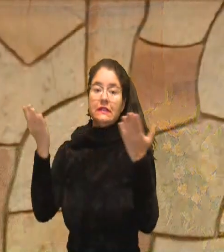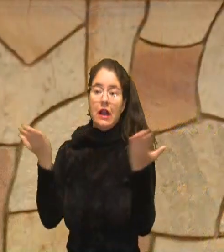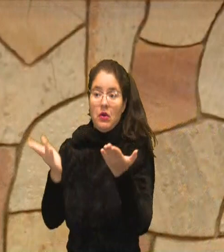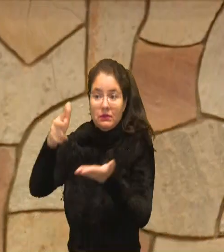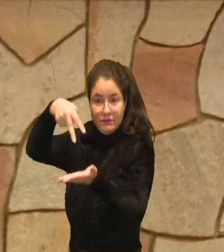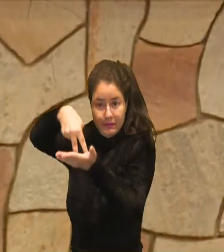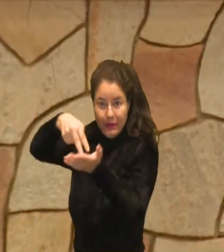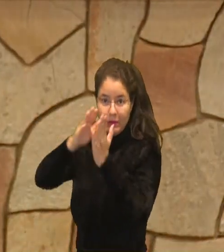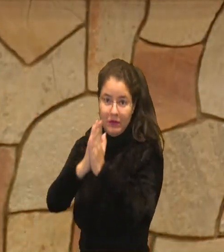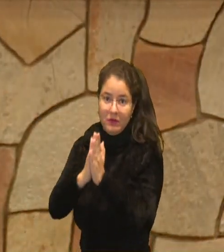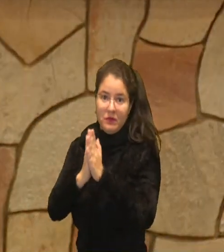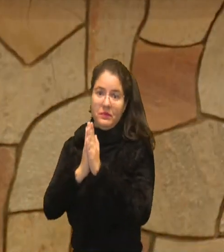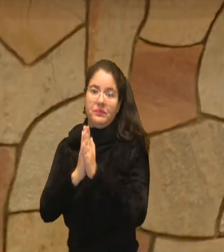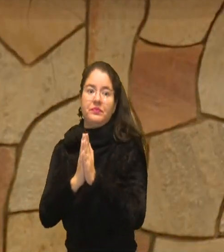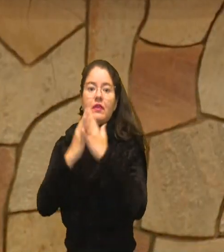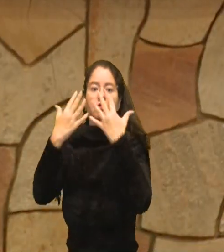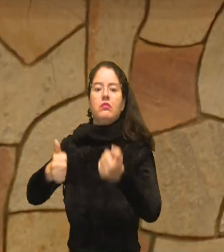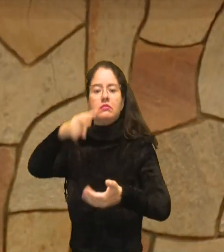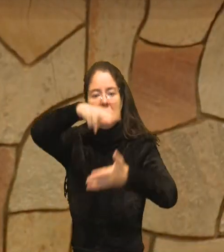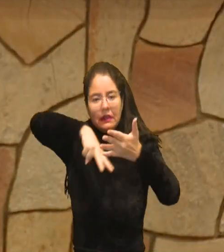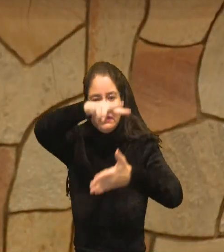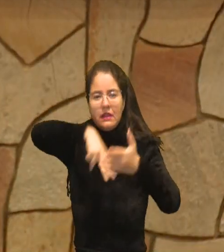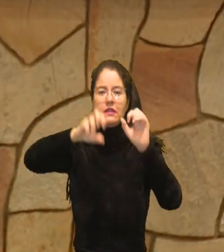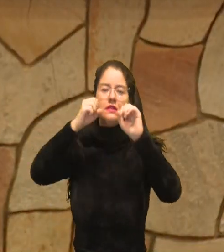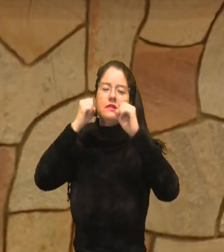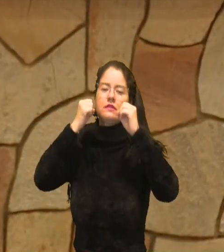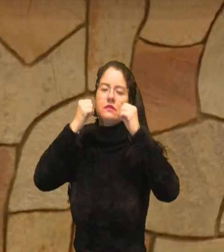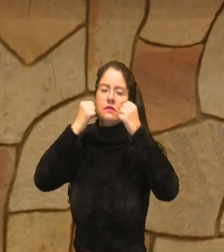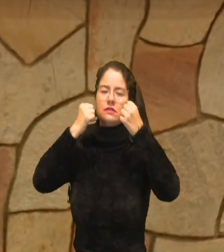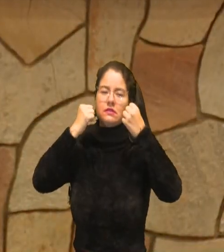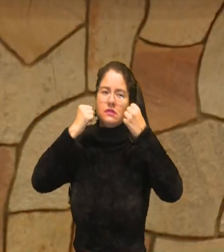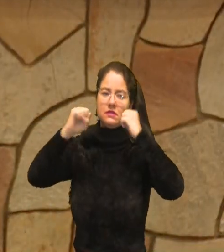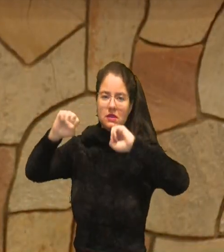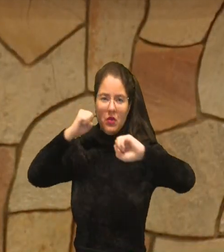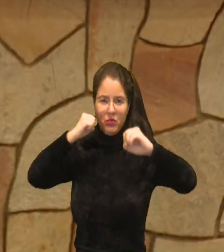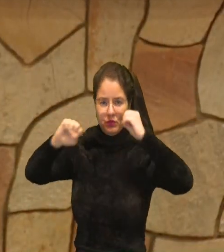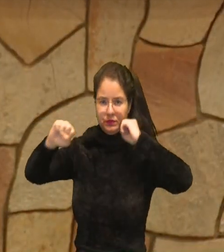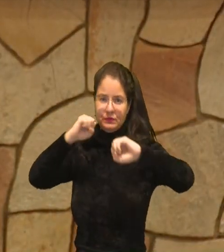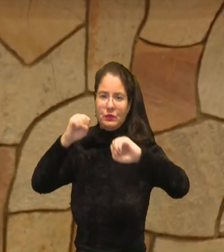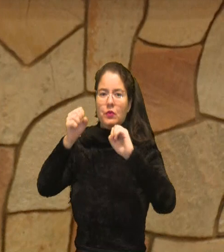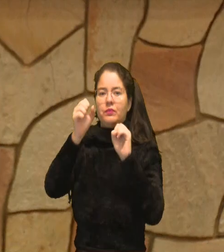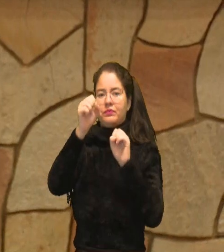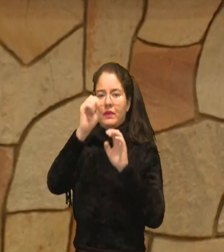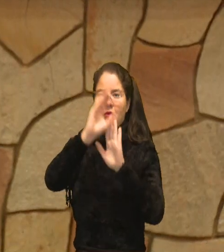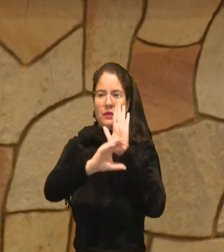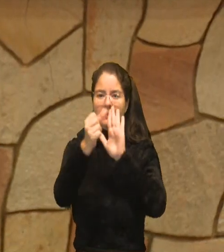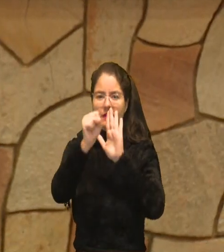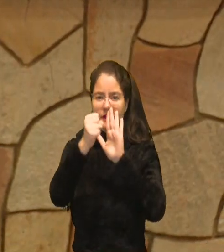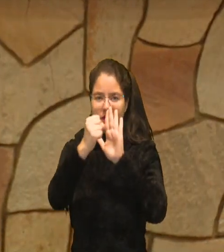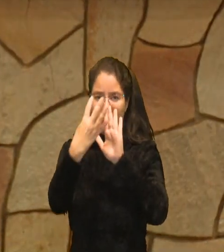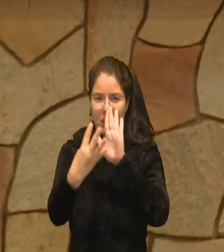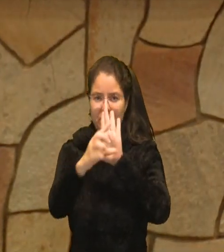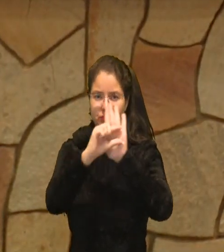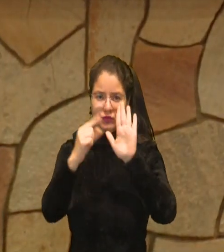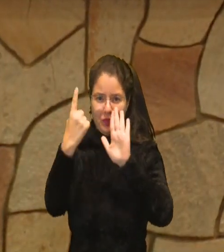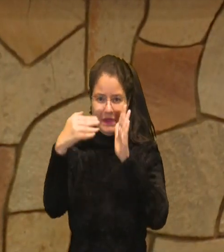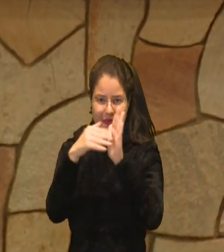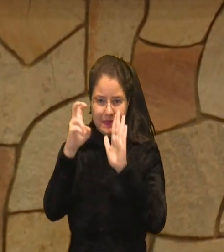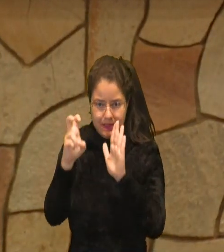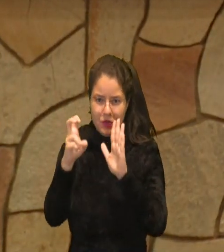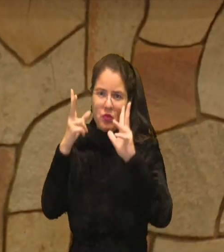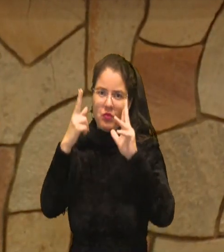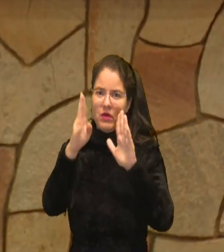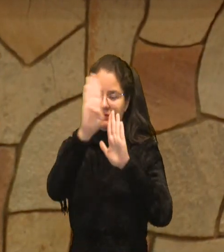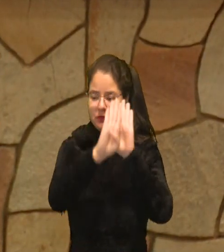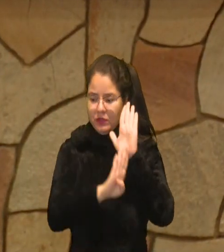Irmãos, façamos a leitura do Salmo 84, os versos de 1 a 5, conforme está impresso em nosso